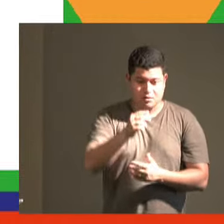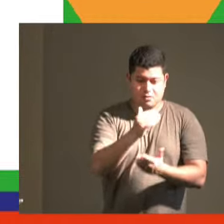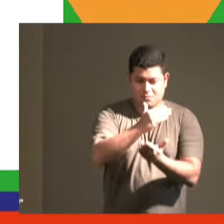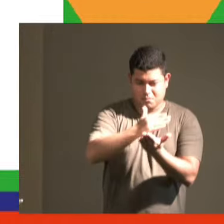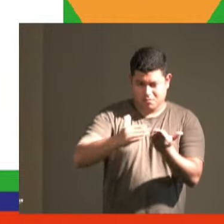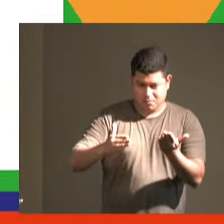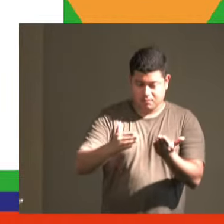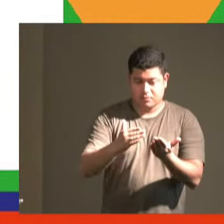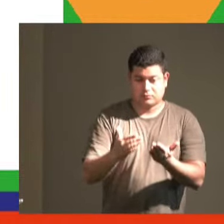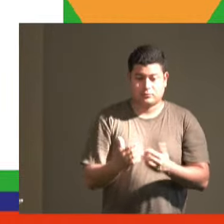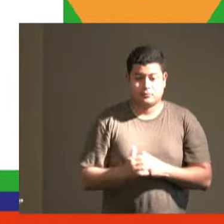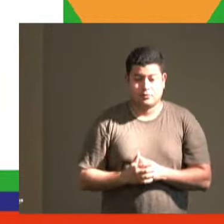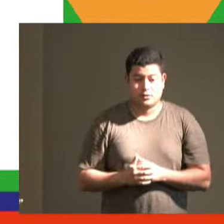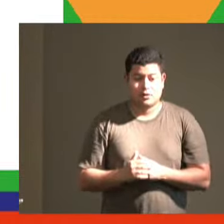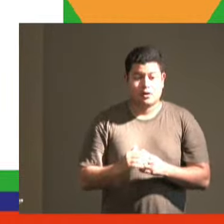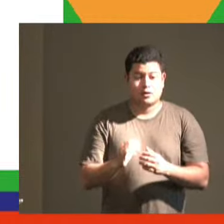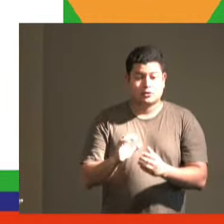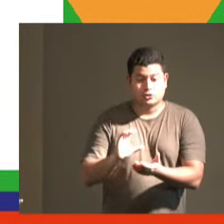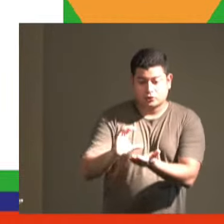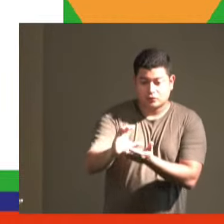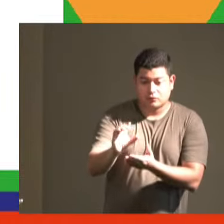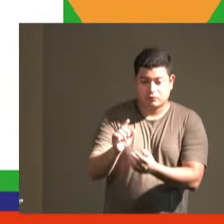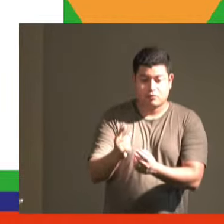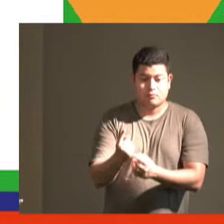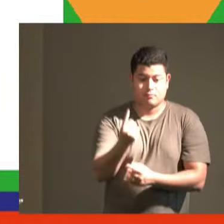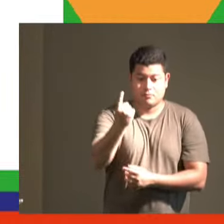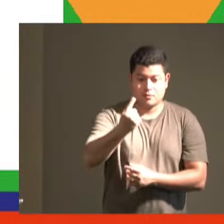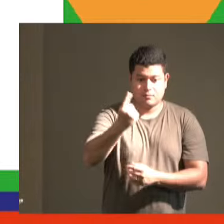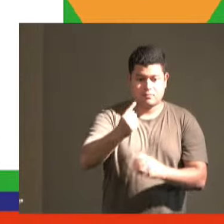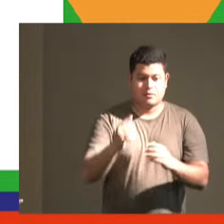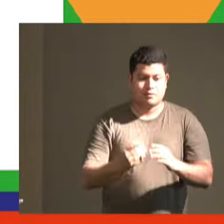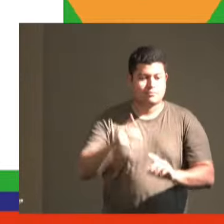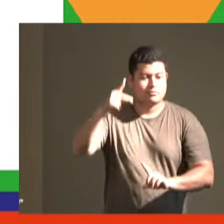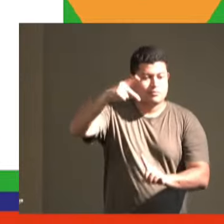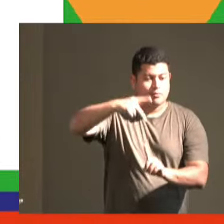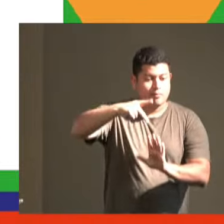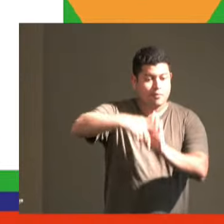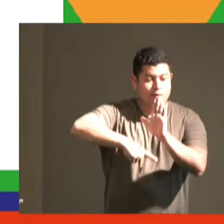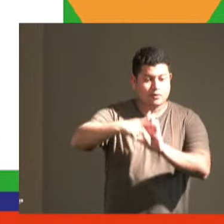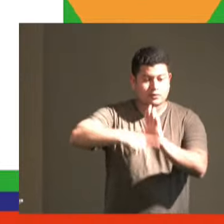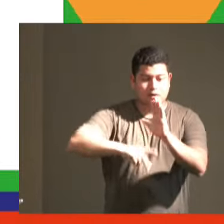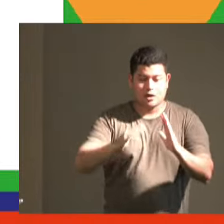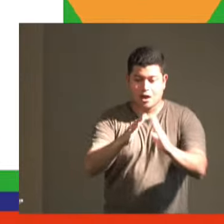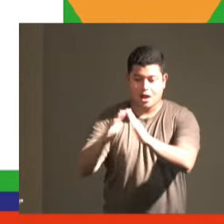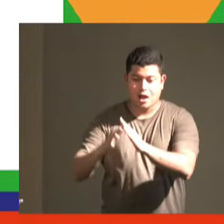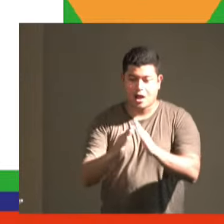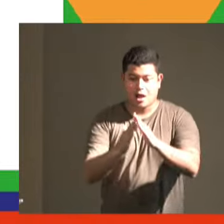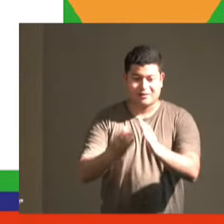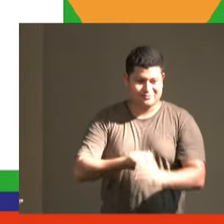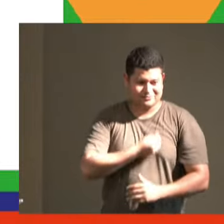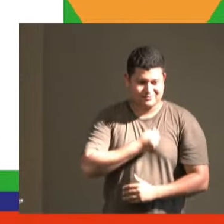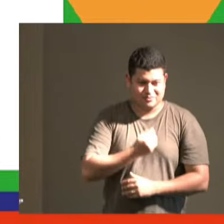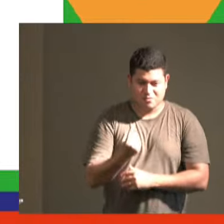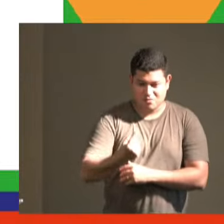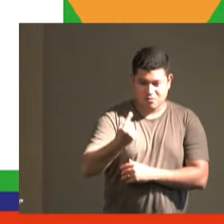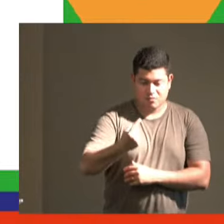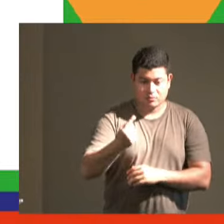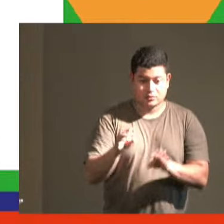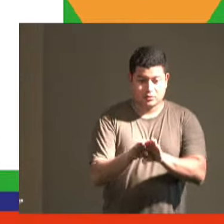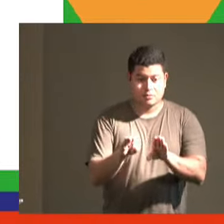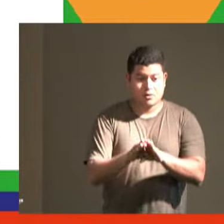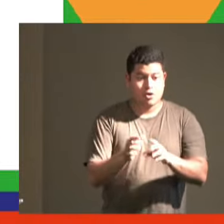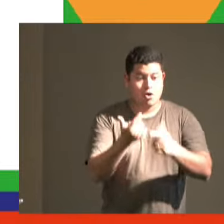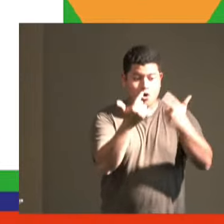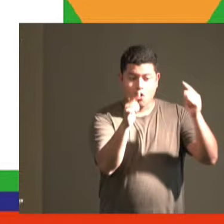recursos foi do Minha Casa Minha Vida 1, né? E o restante em políticas, né, em outras políticas